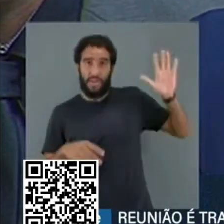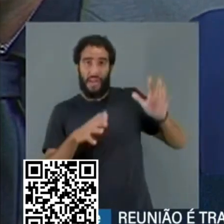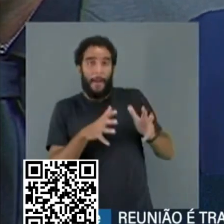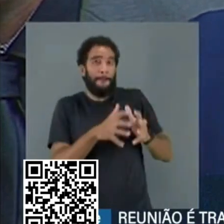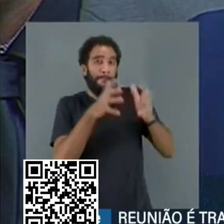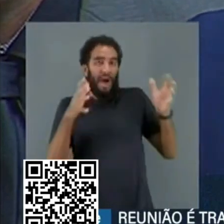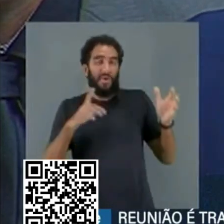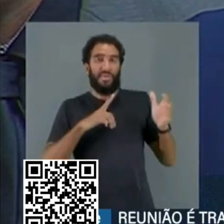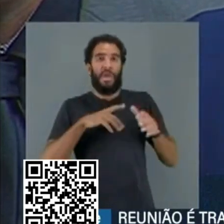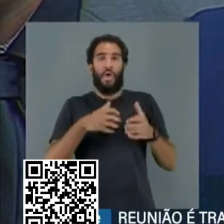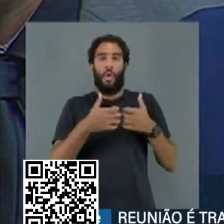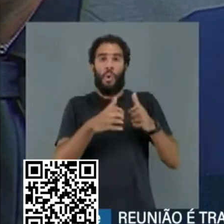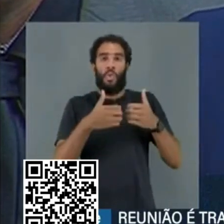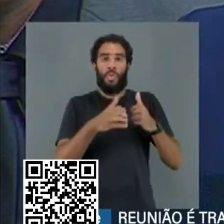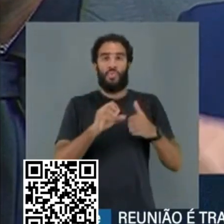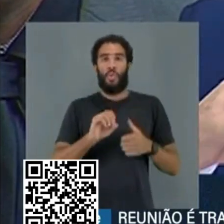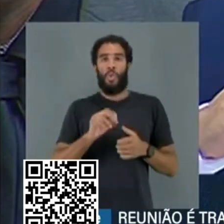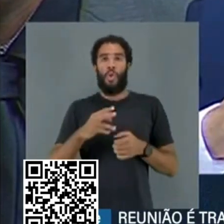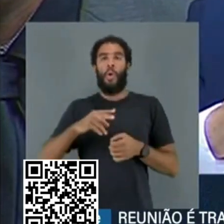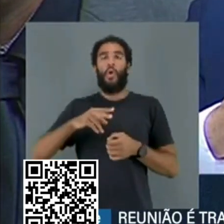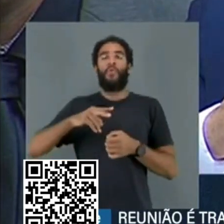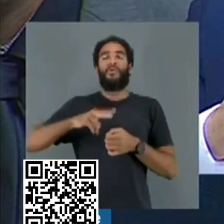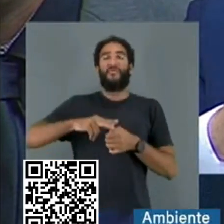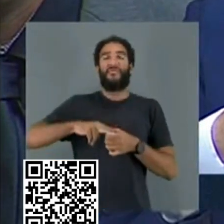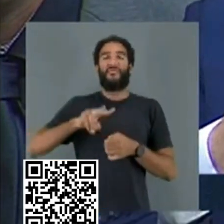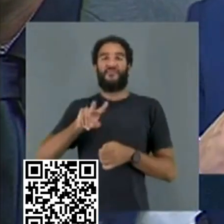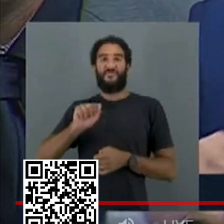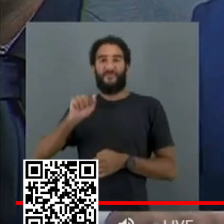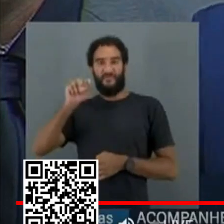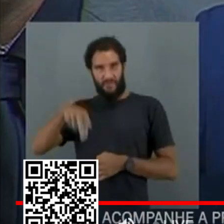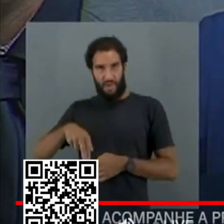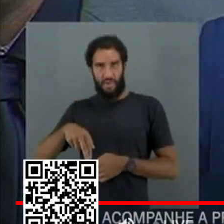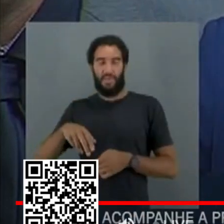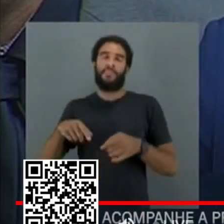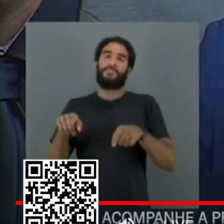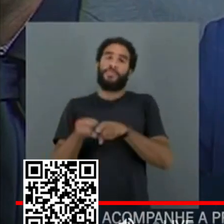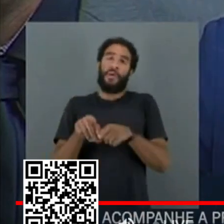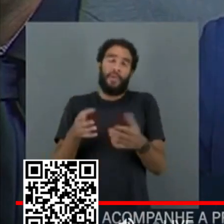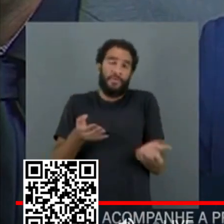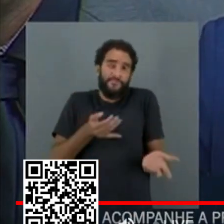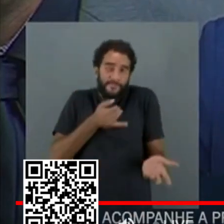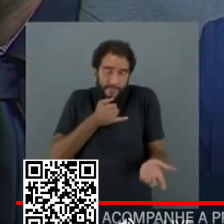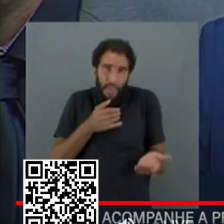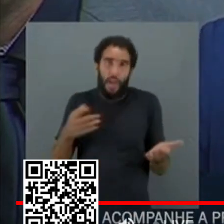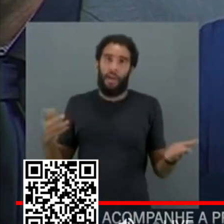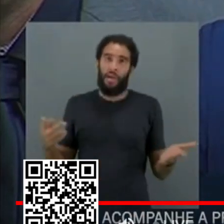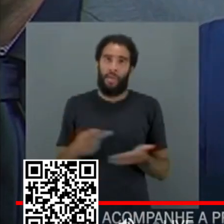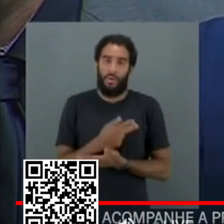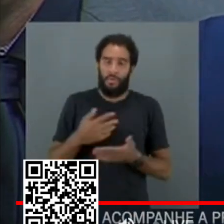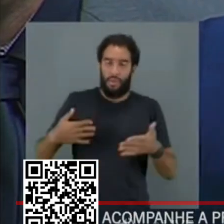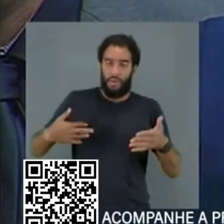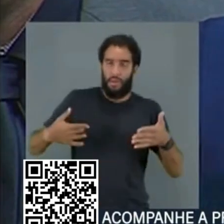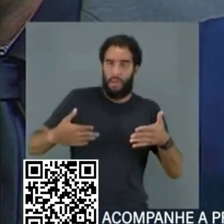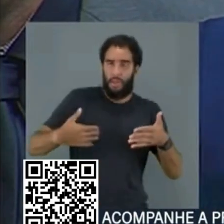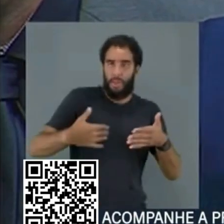vans do Brasil. O Nordeste também é onde, infelizmente, nas últimas 5